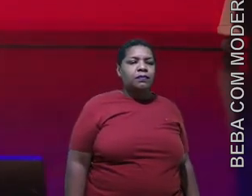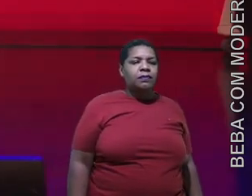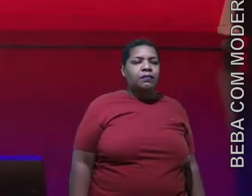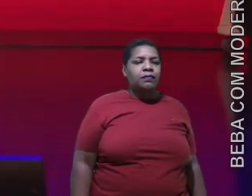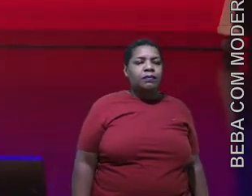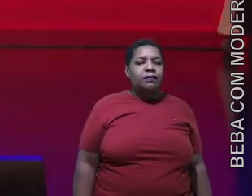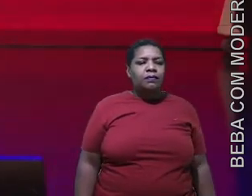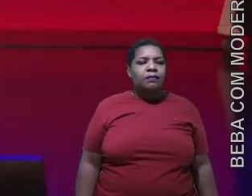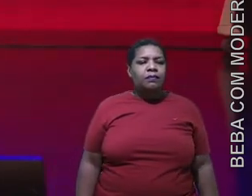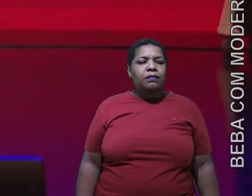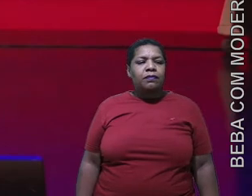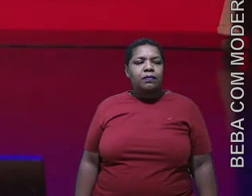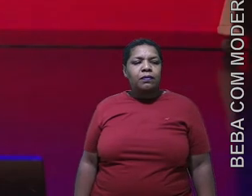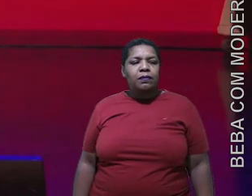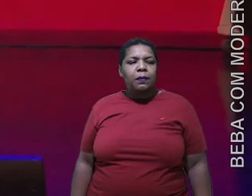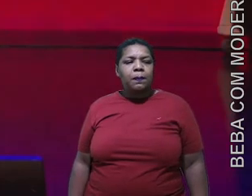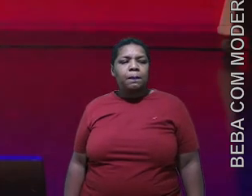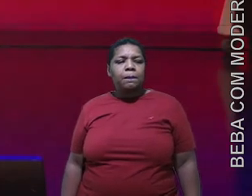Oi